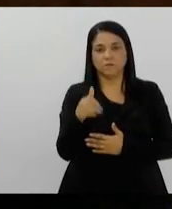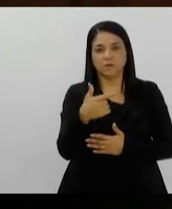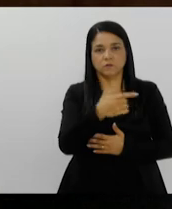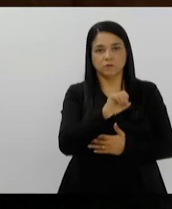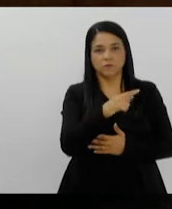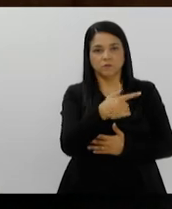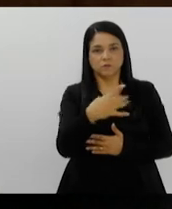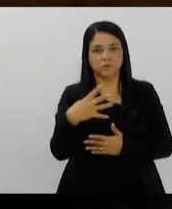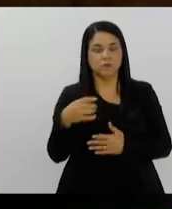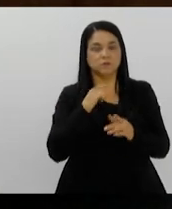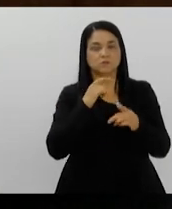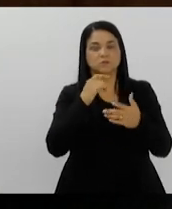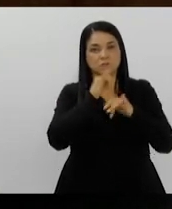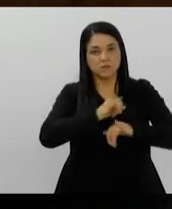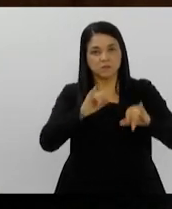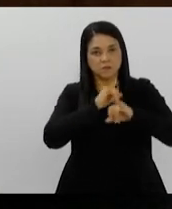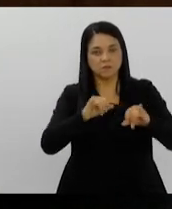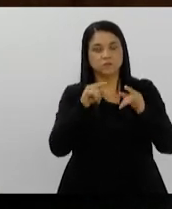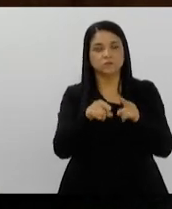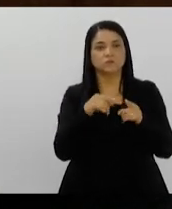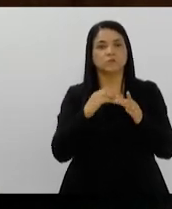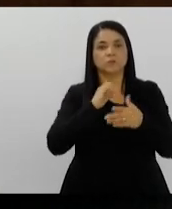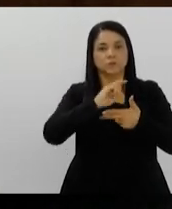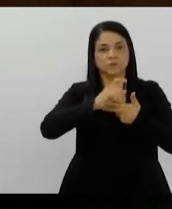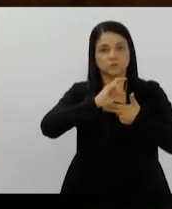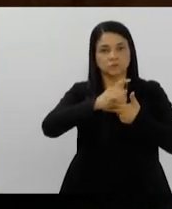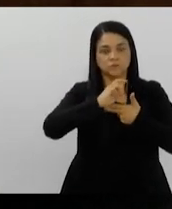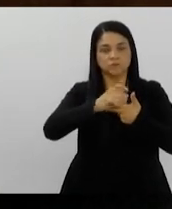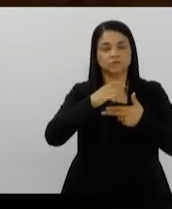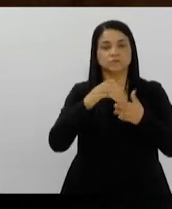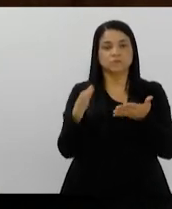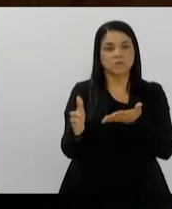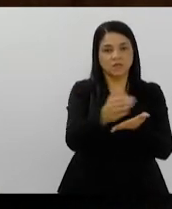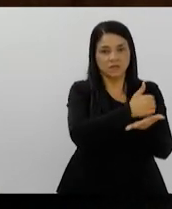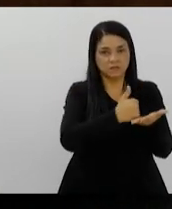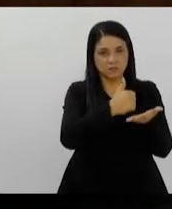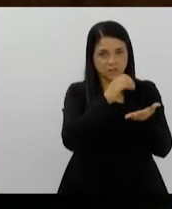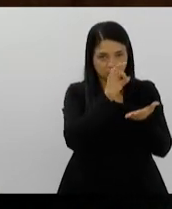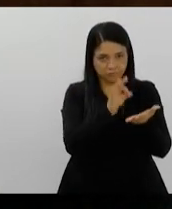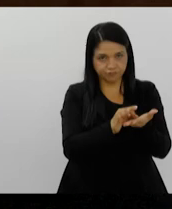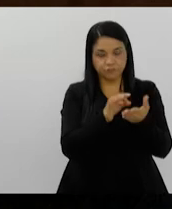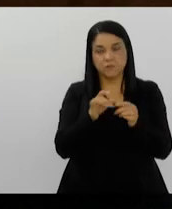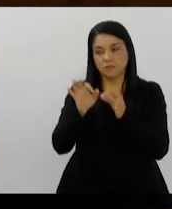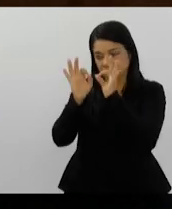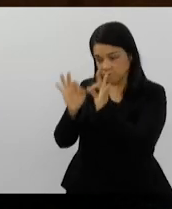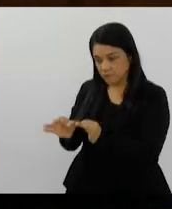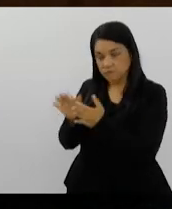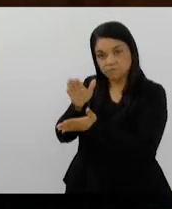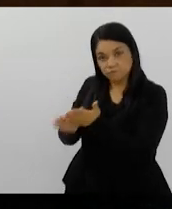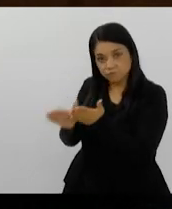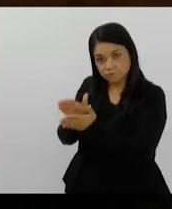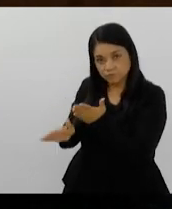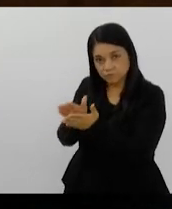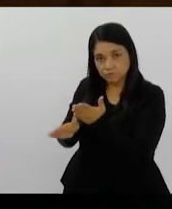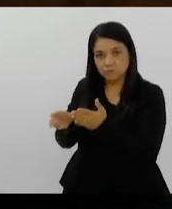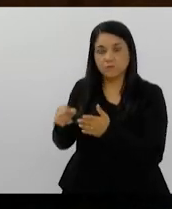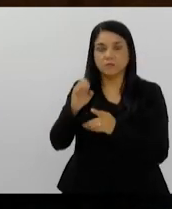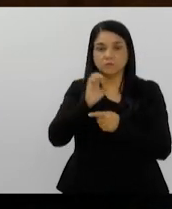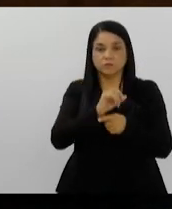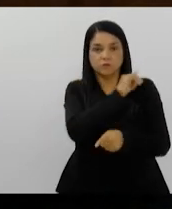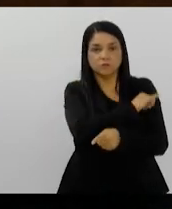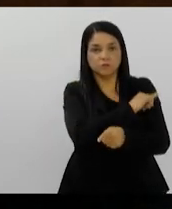do Poder Executivo, que estima a receita e fixa a despesa do Estado do Rio de Janeiro para o